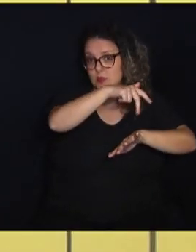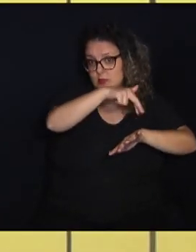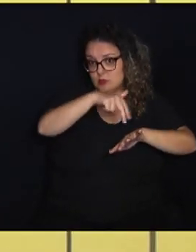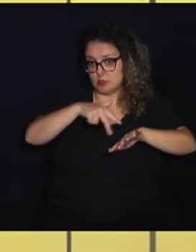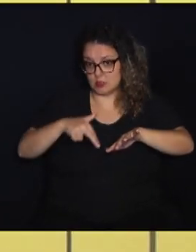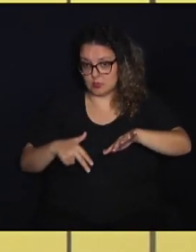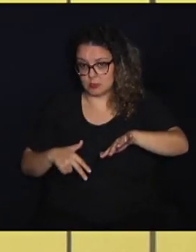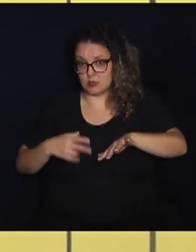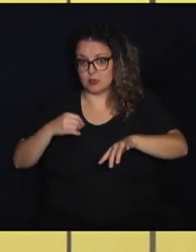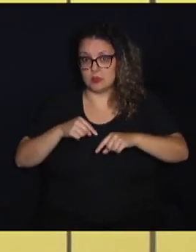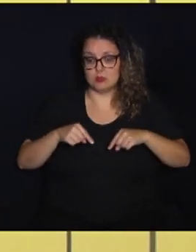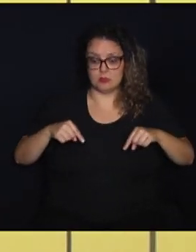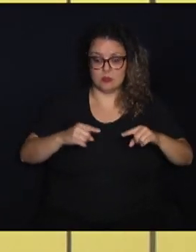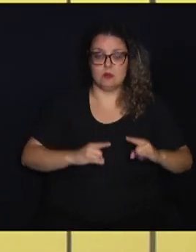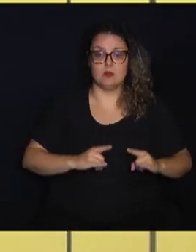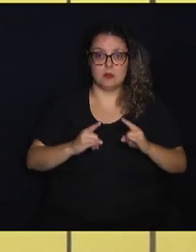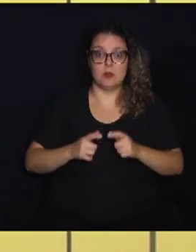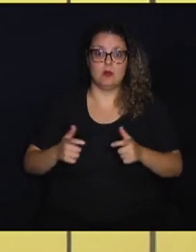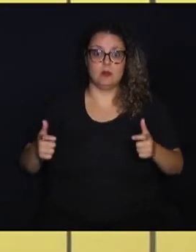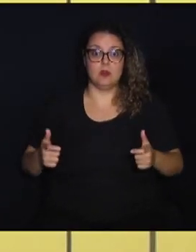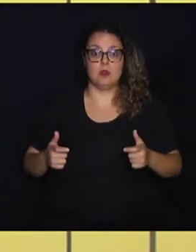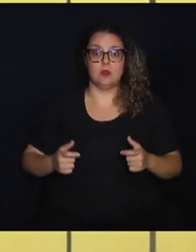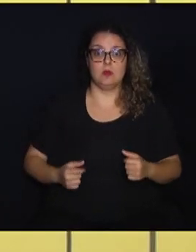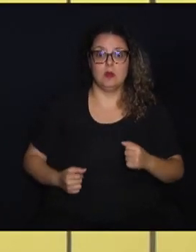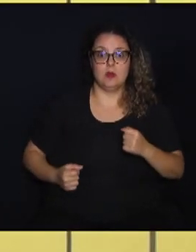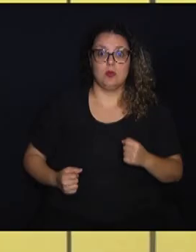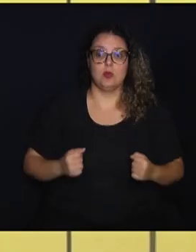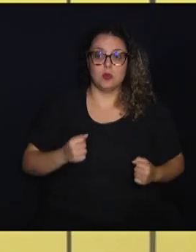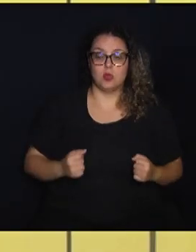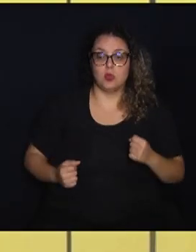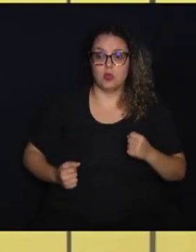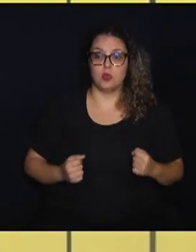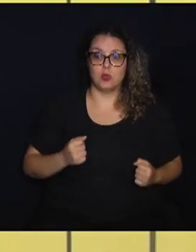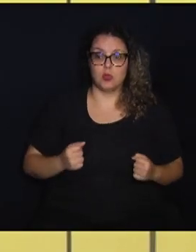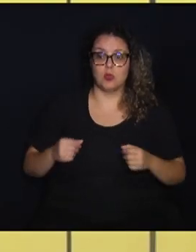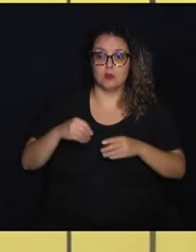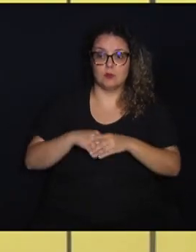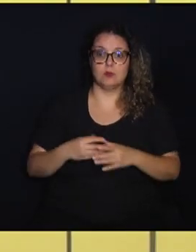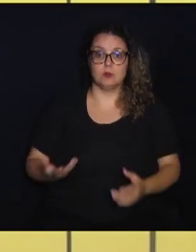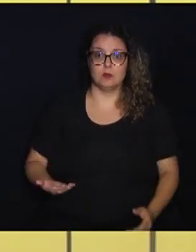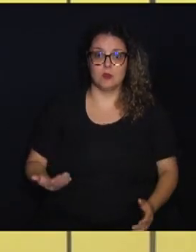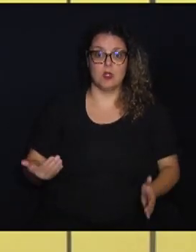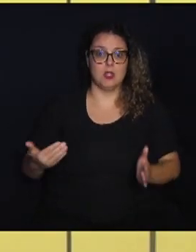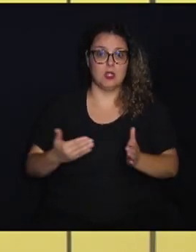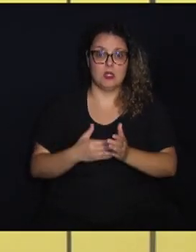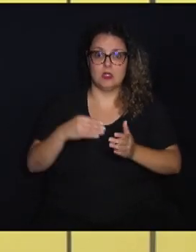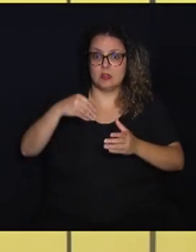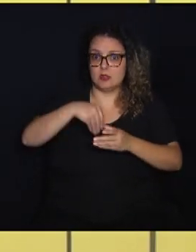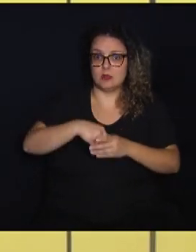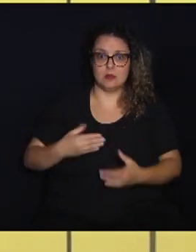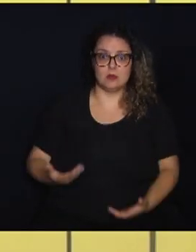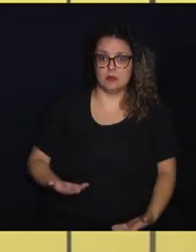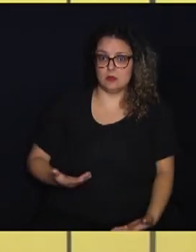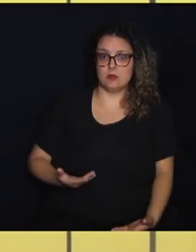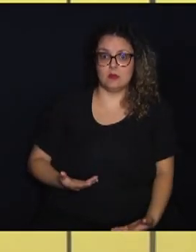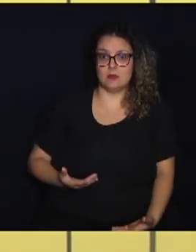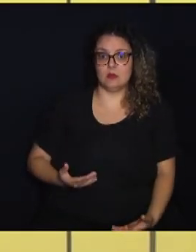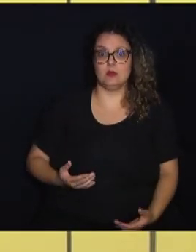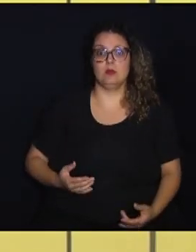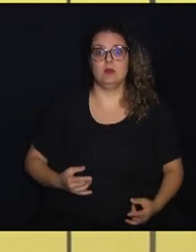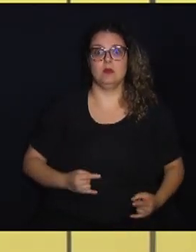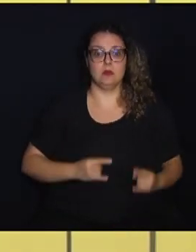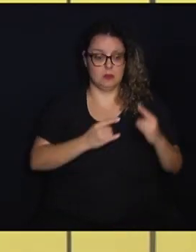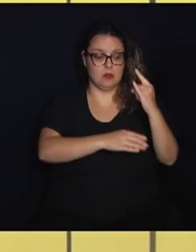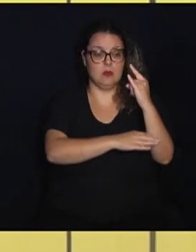se eu morar num condomínio um pouco maior, fazer um pouco de corrida dentro daquele condomínio, até dentro do próprio apartamento, da